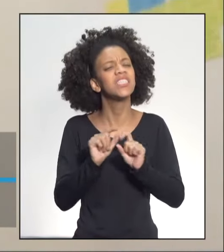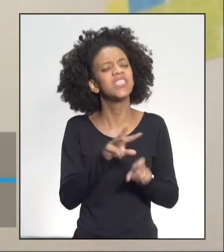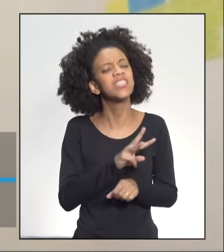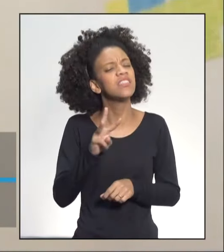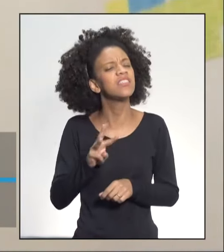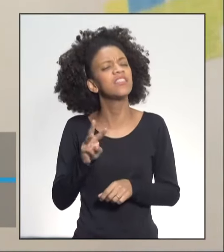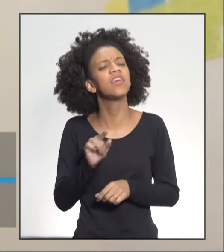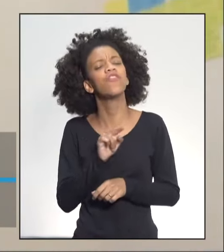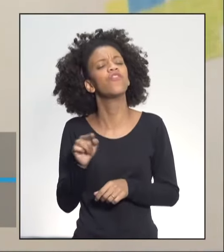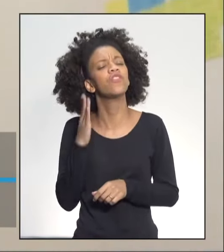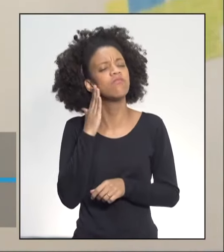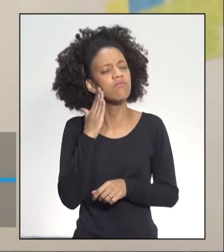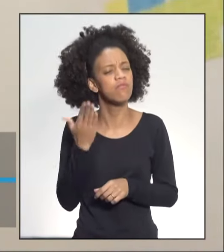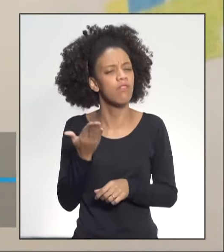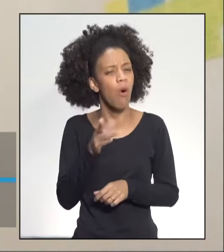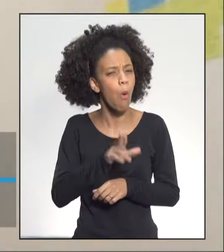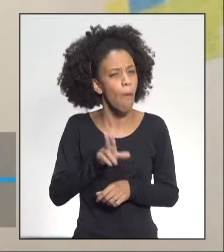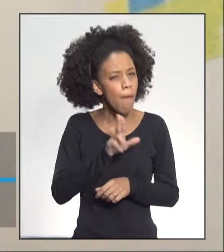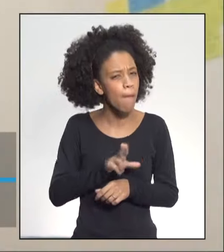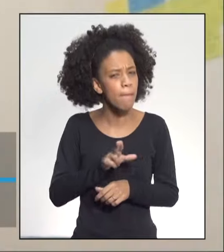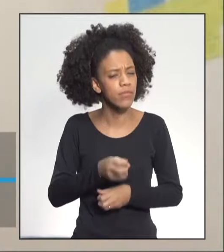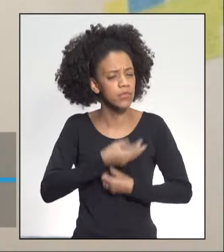se informar? Alguém falou aí, Ju, de repente?